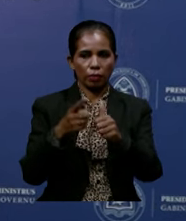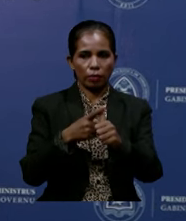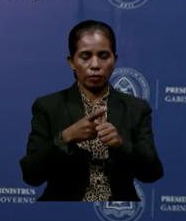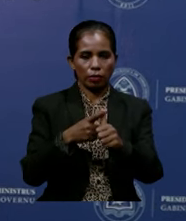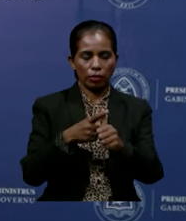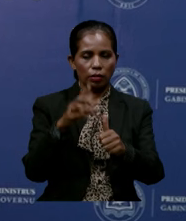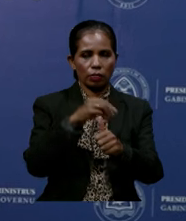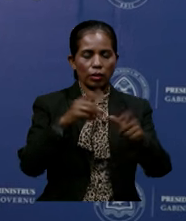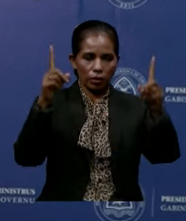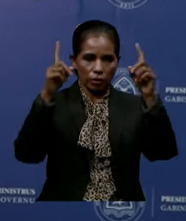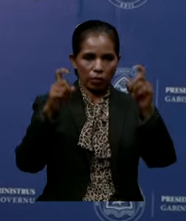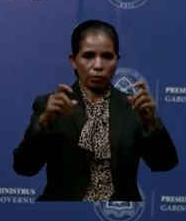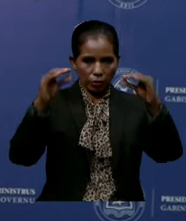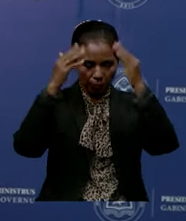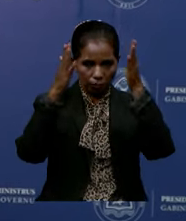bolso